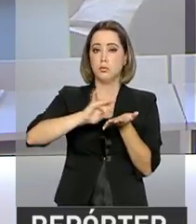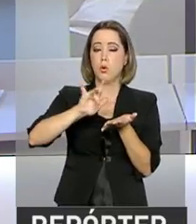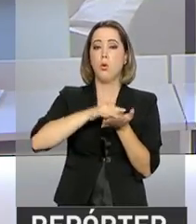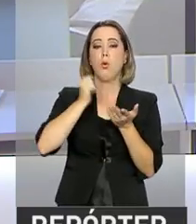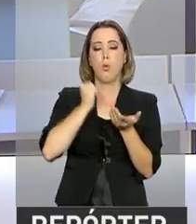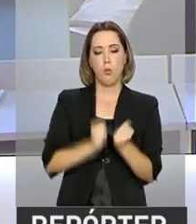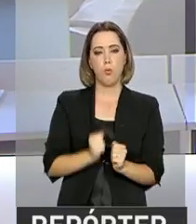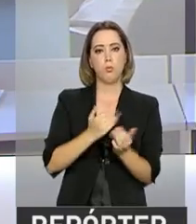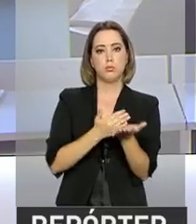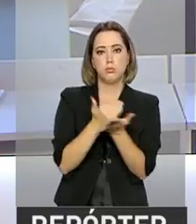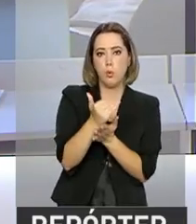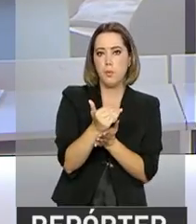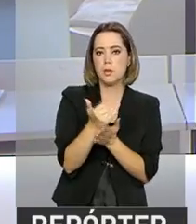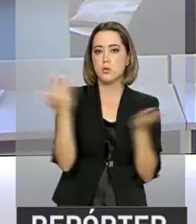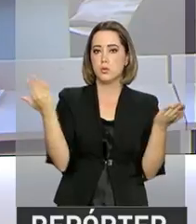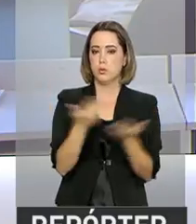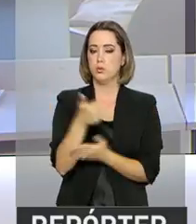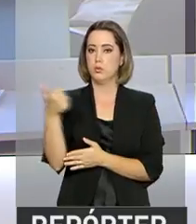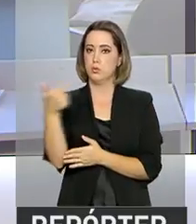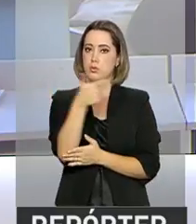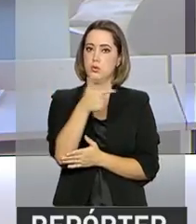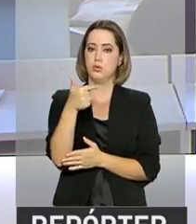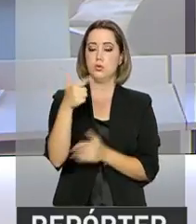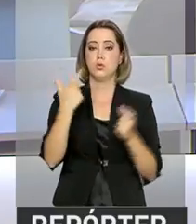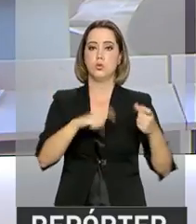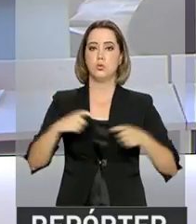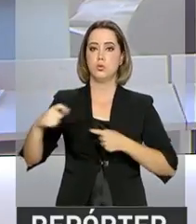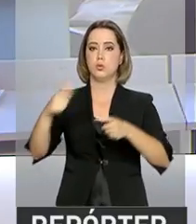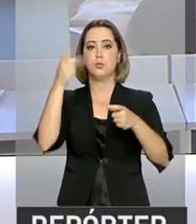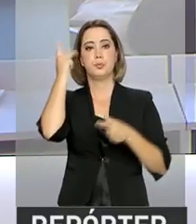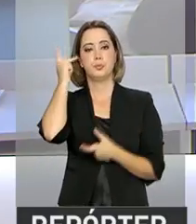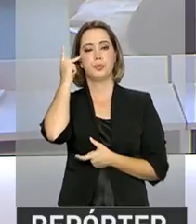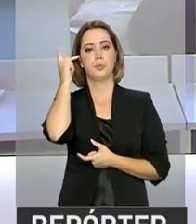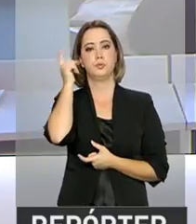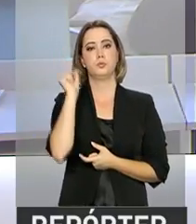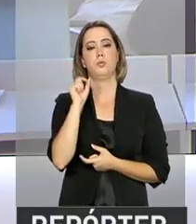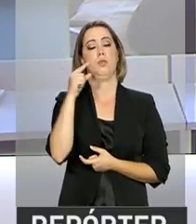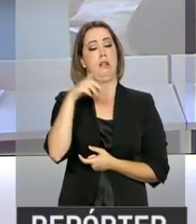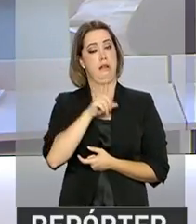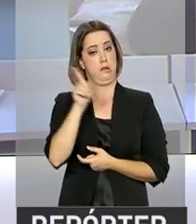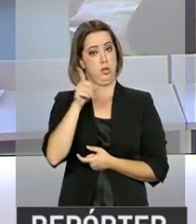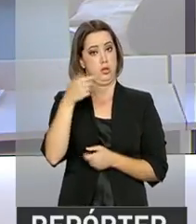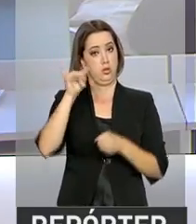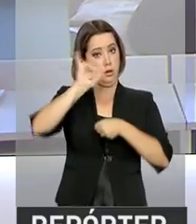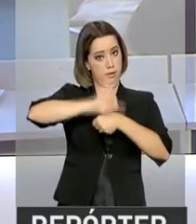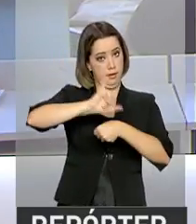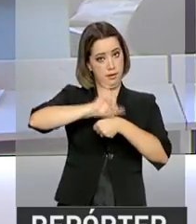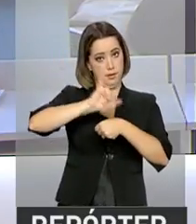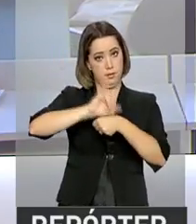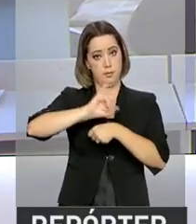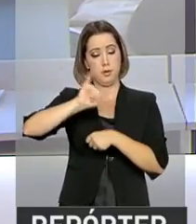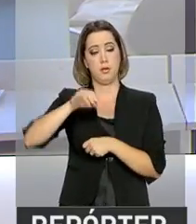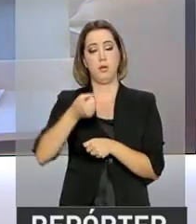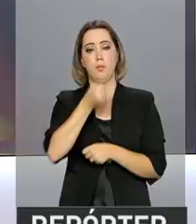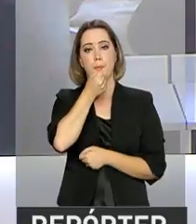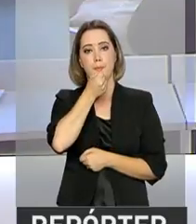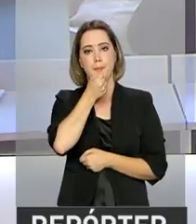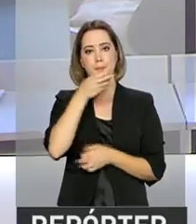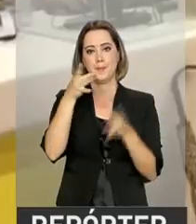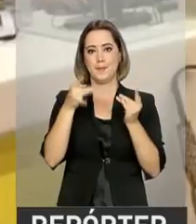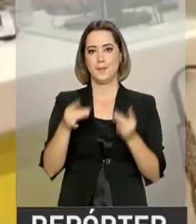chips em 12 agências da cidade de São Paulo da capital paulista o repórter José Luiz filho tem as